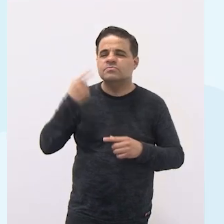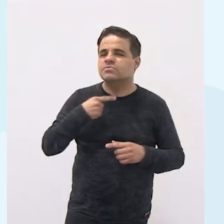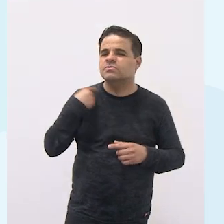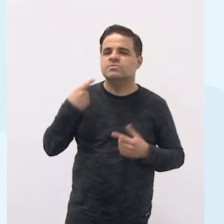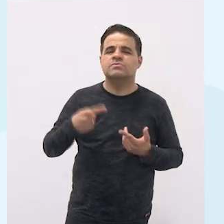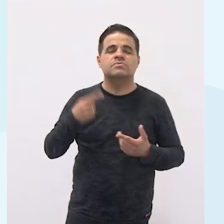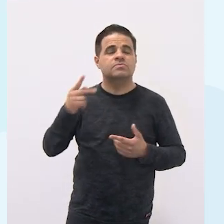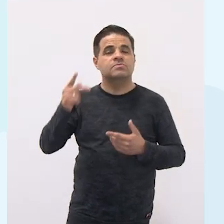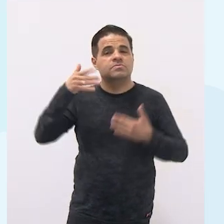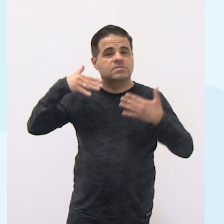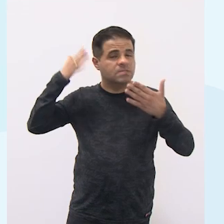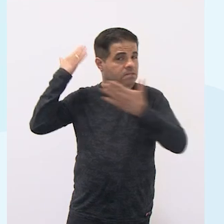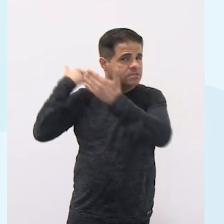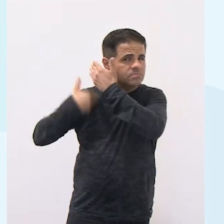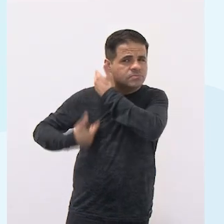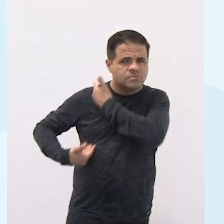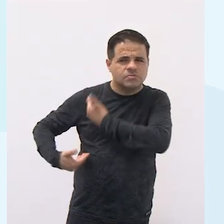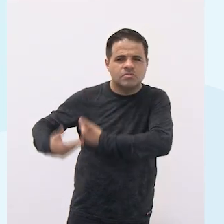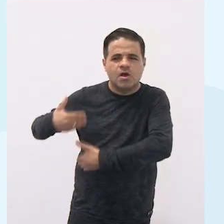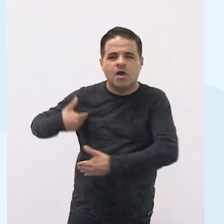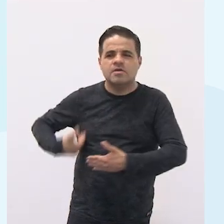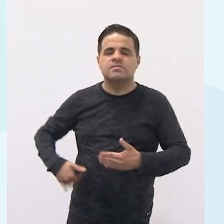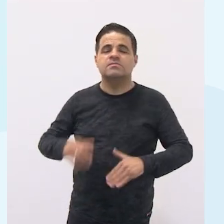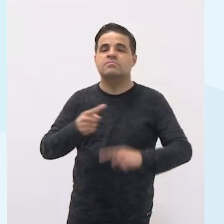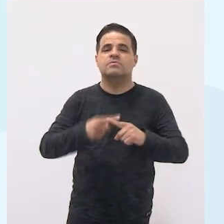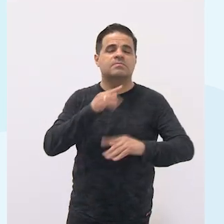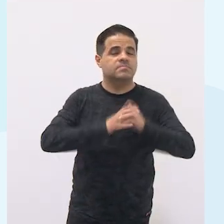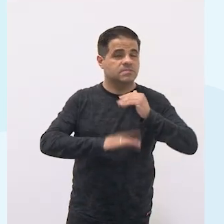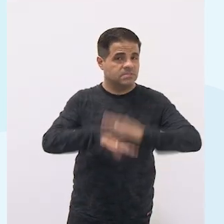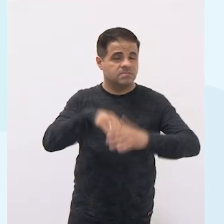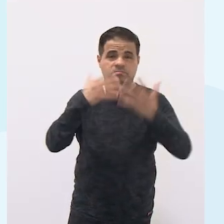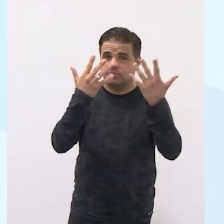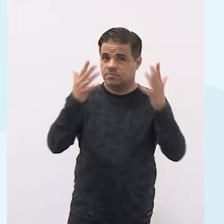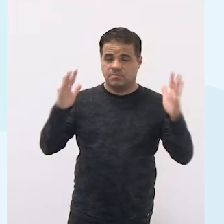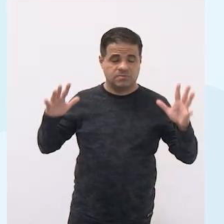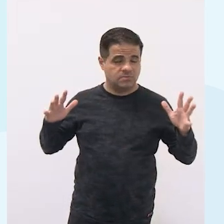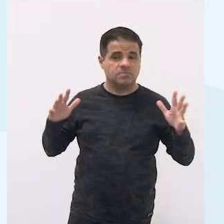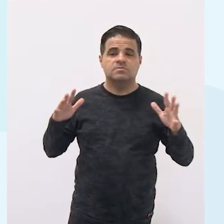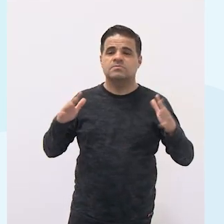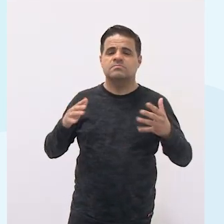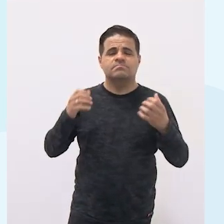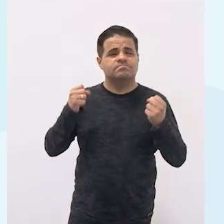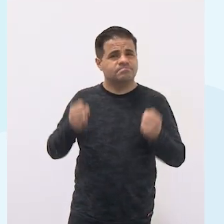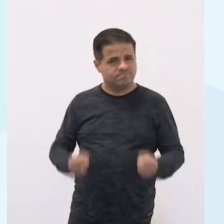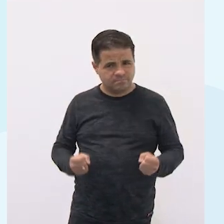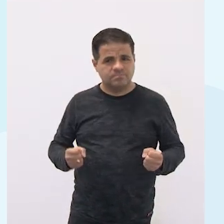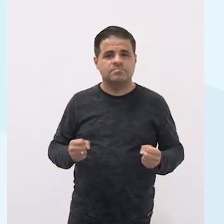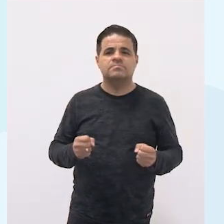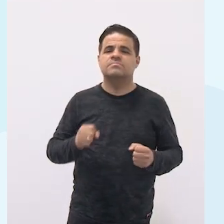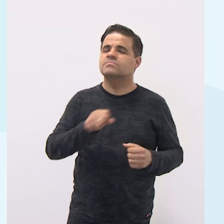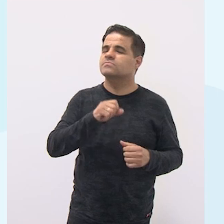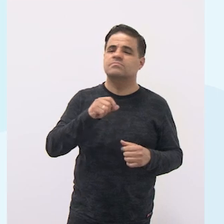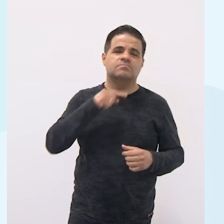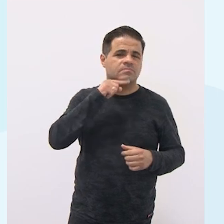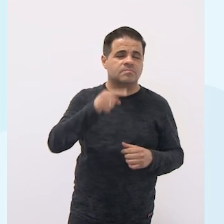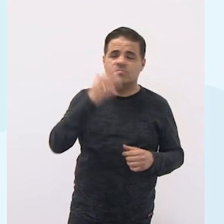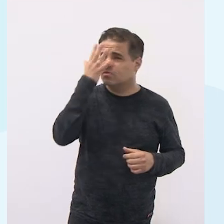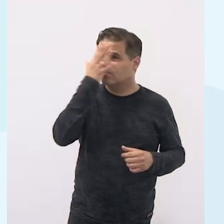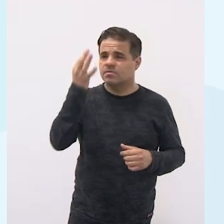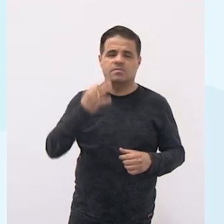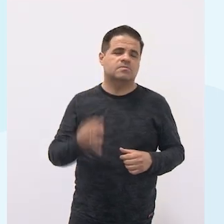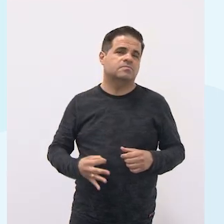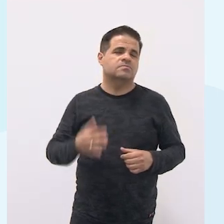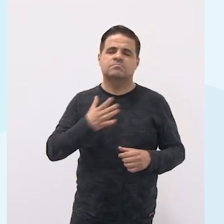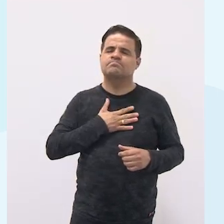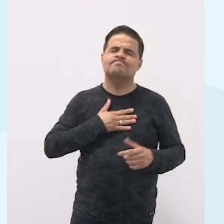desçam para suas costas, porque minhas mãos, como tijolos pesados, não entendem